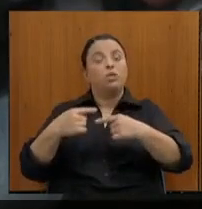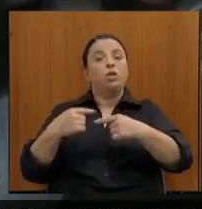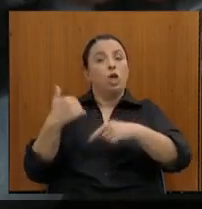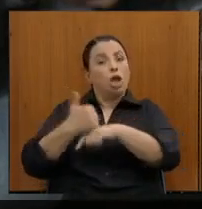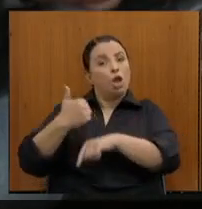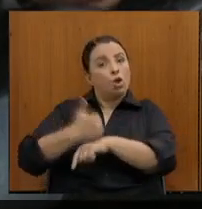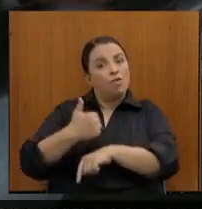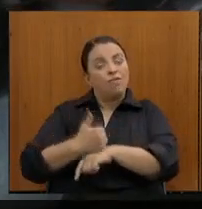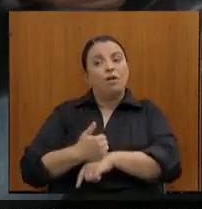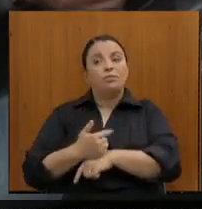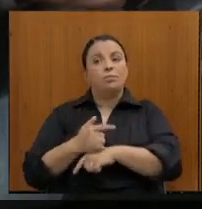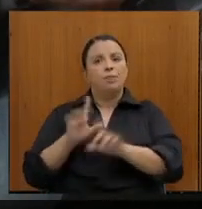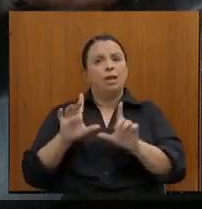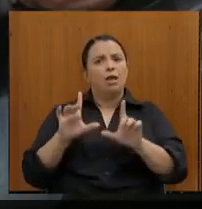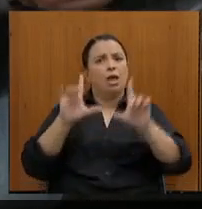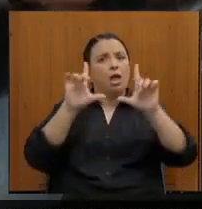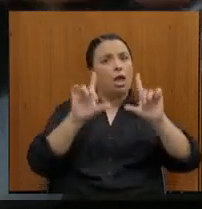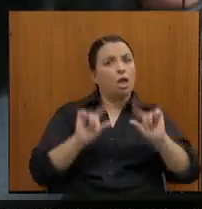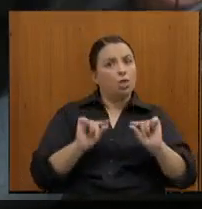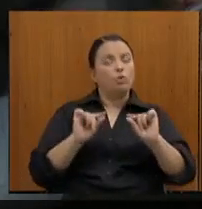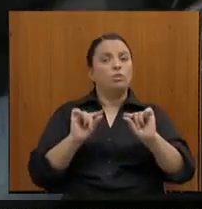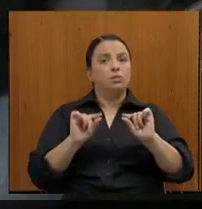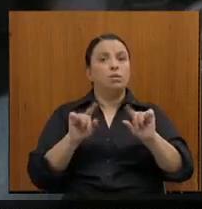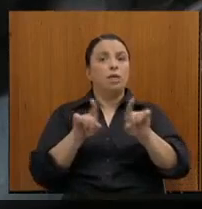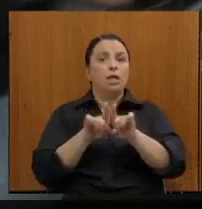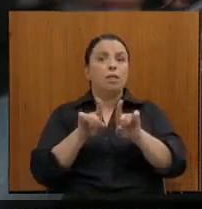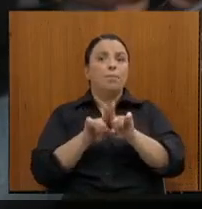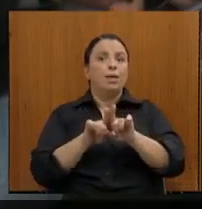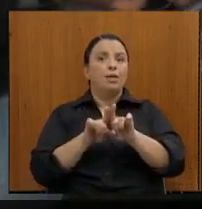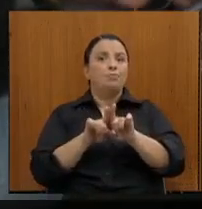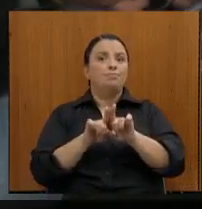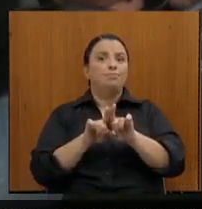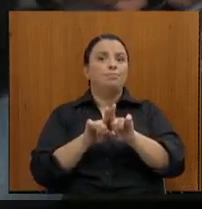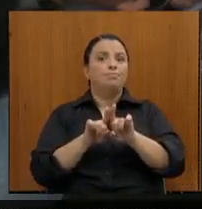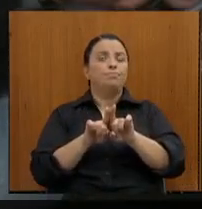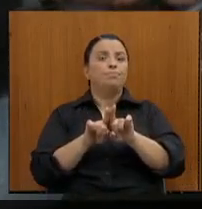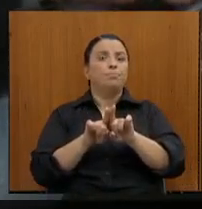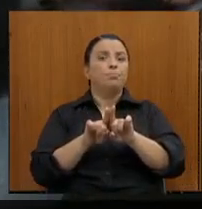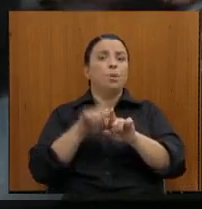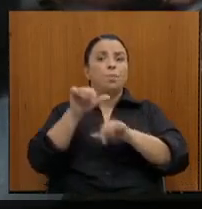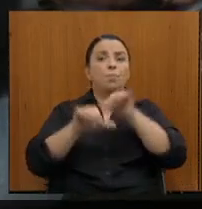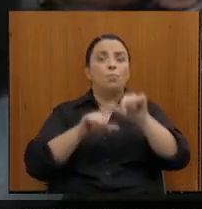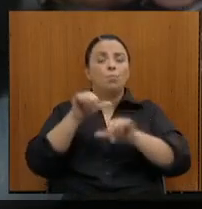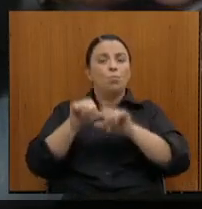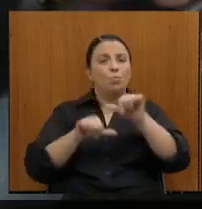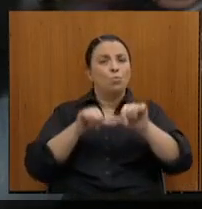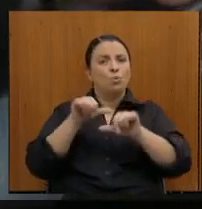e até reverter os efeitos das mudanças climáticas temática